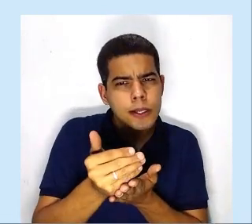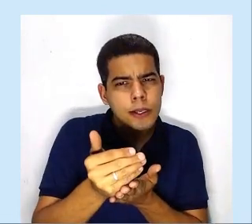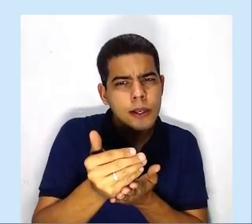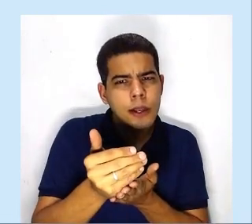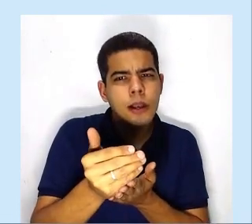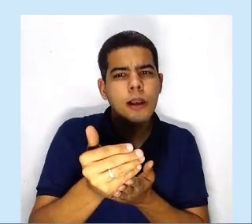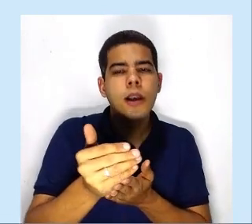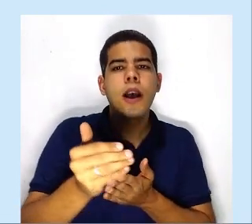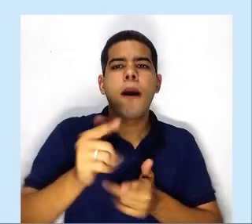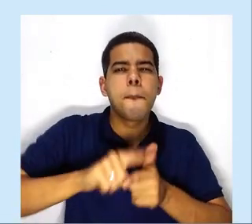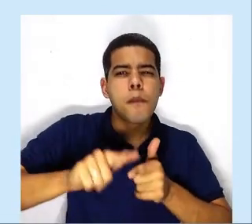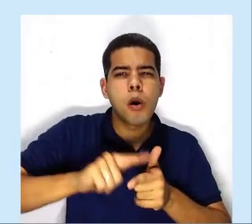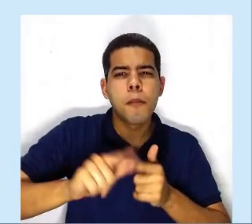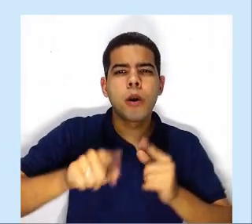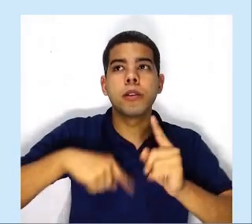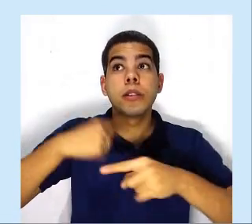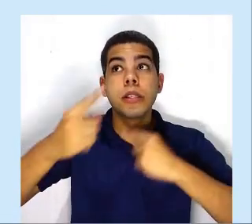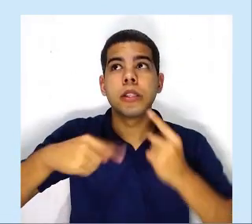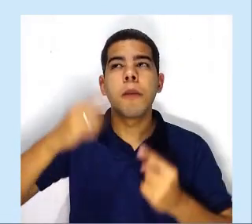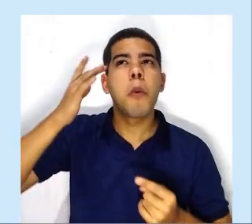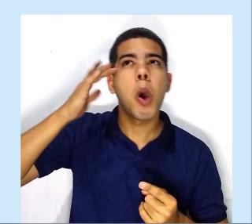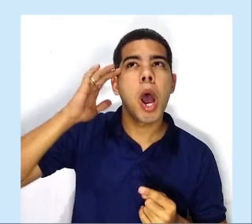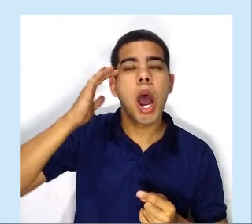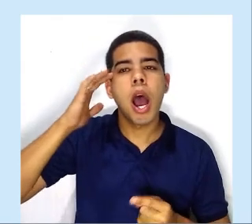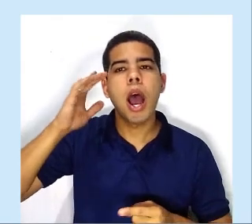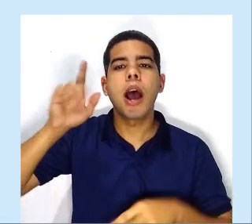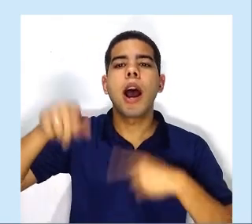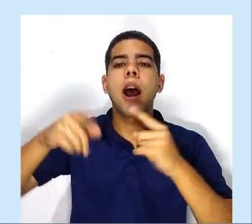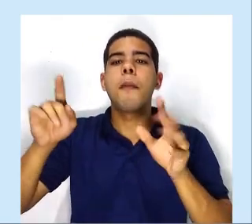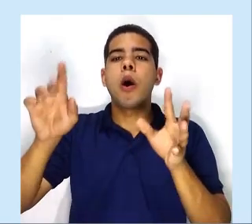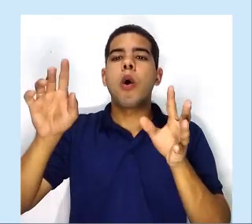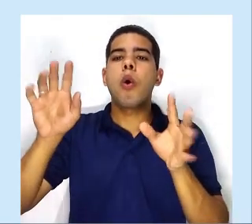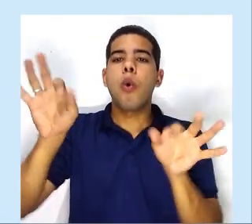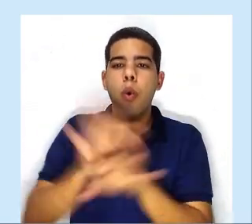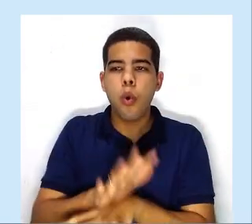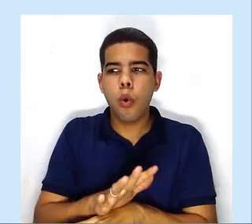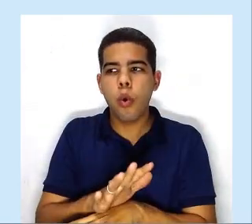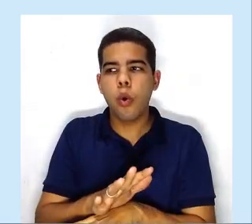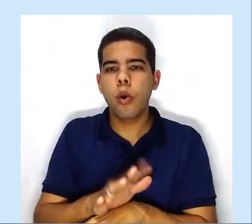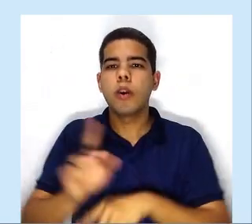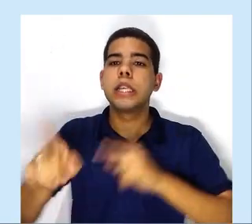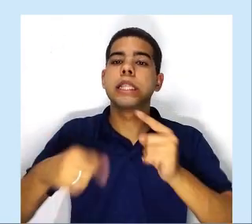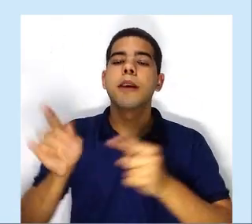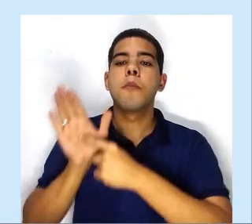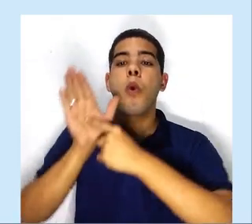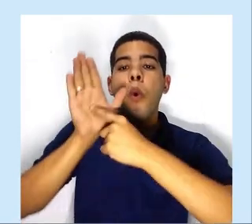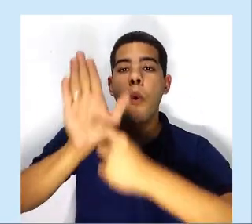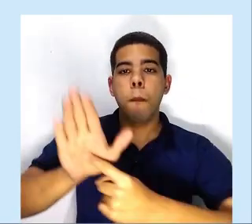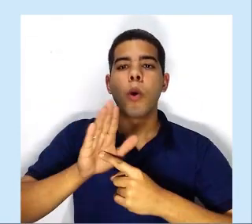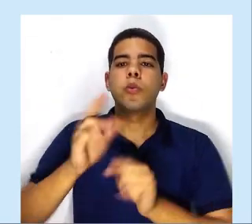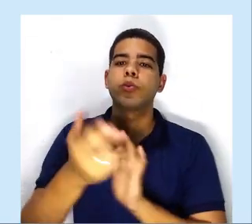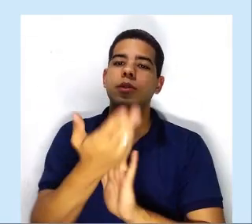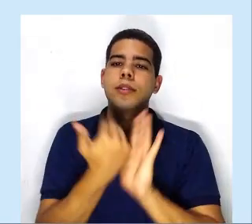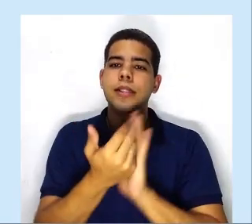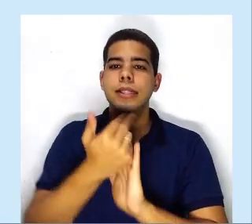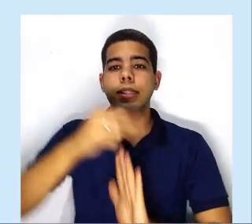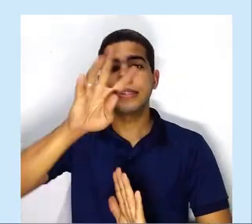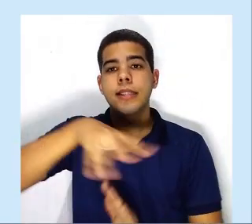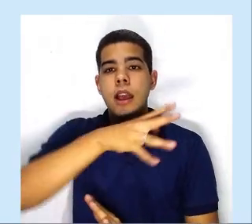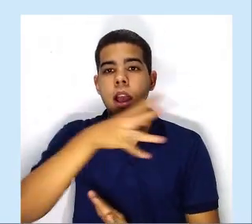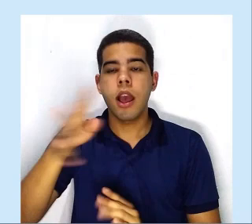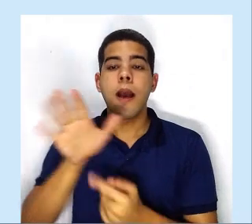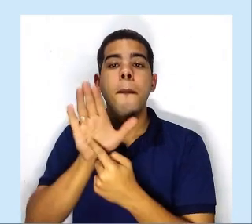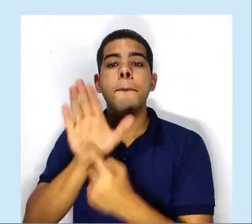problema, passando pela metodologia até o meu resultado. E no final, a representação gráfica que eu escolhi para mostrar